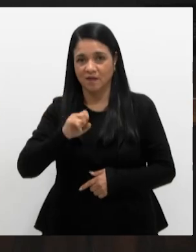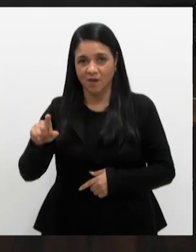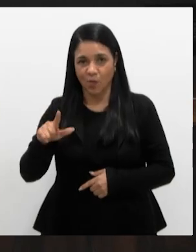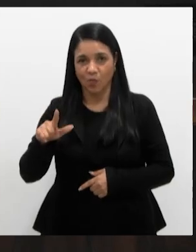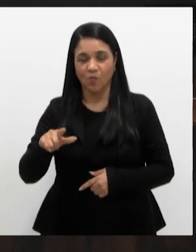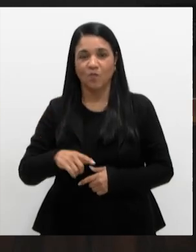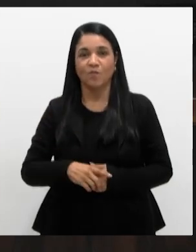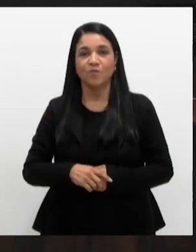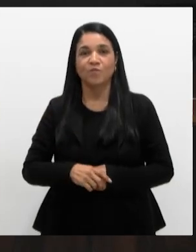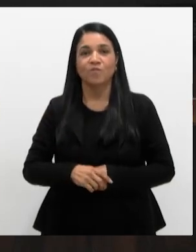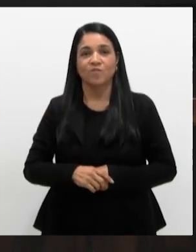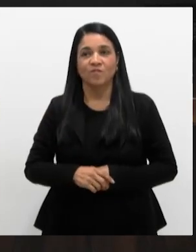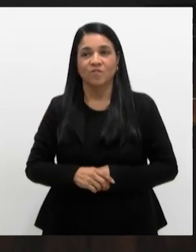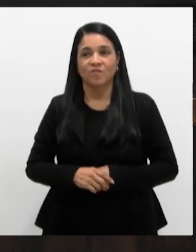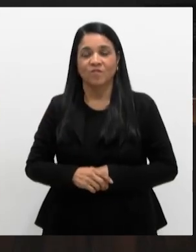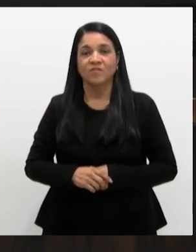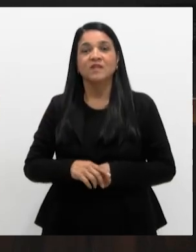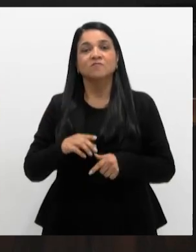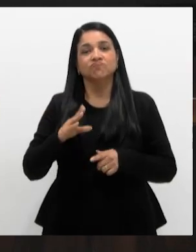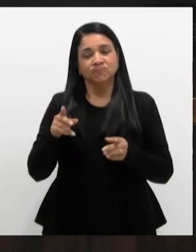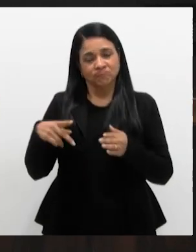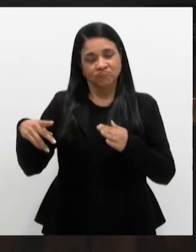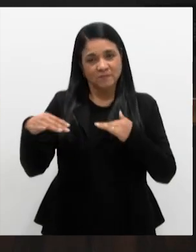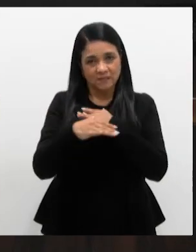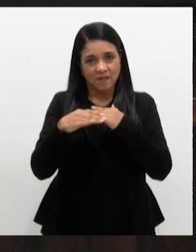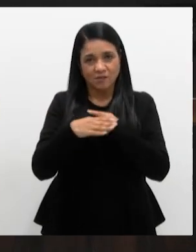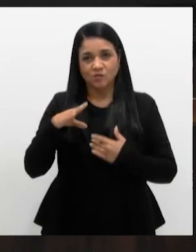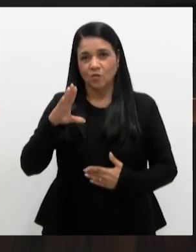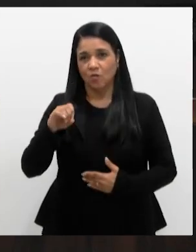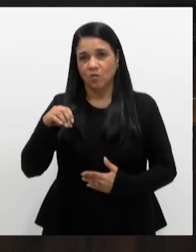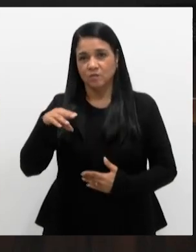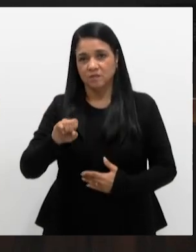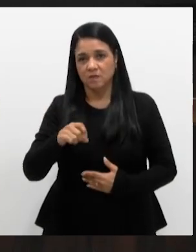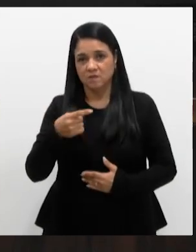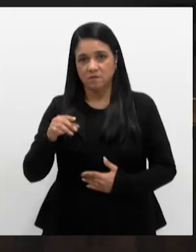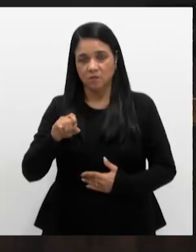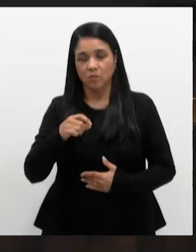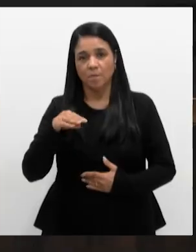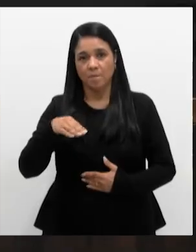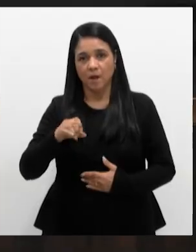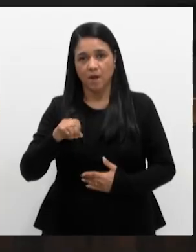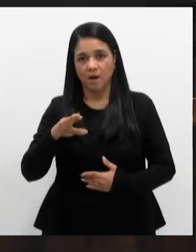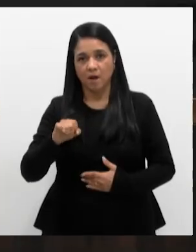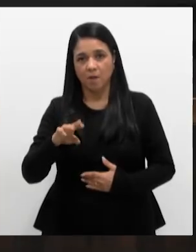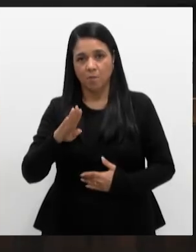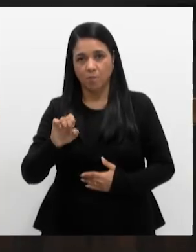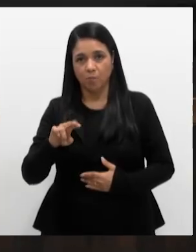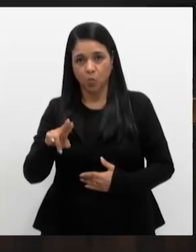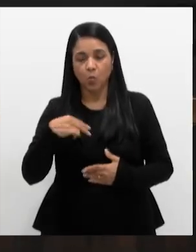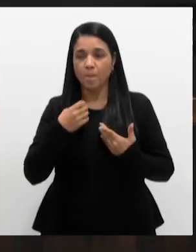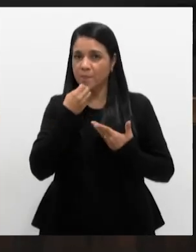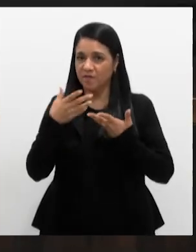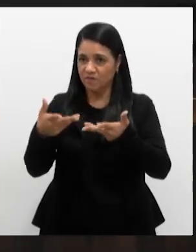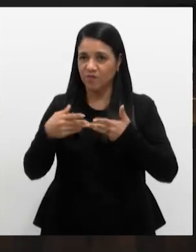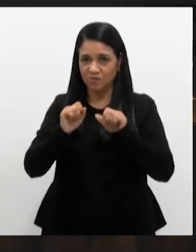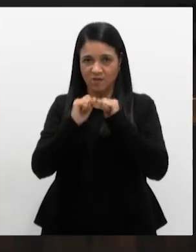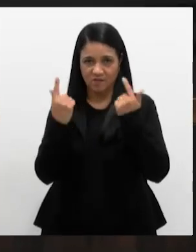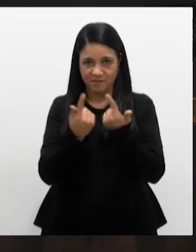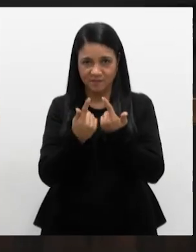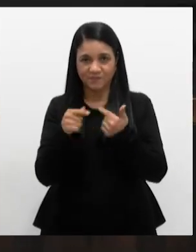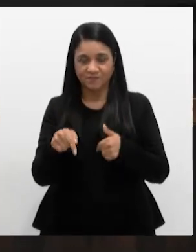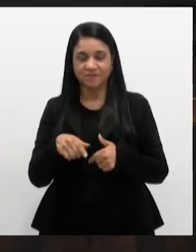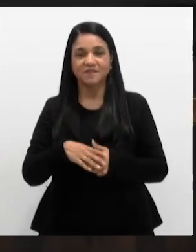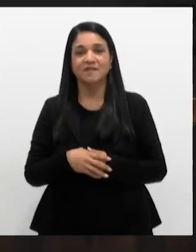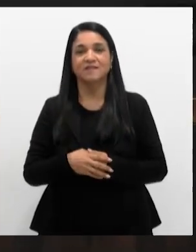Inácio, também de Conceição de Macabu. Sejam todos bem-vindos à Assembleia Legislativa do nosso estado, querido Rio